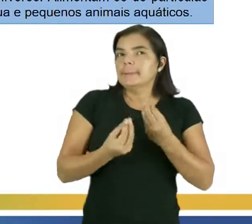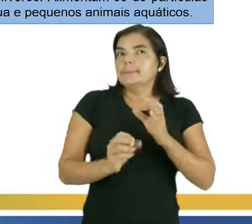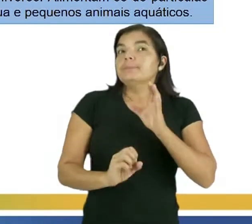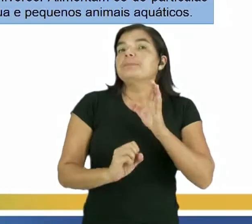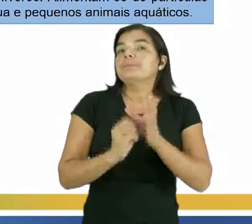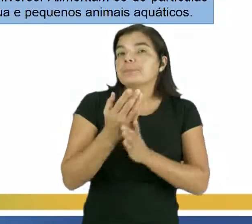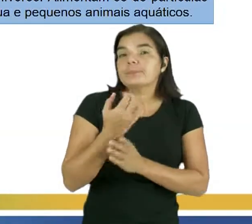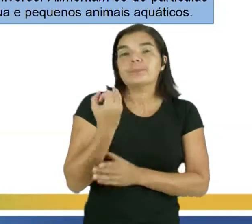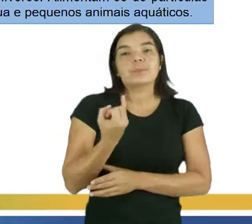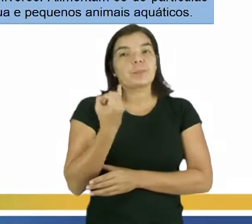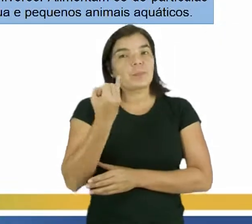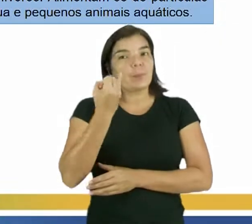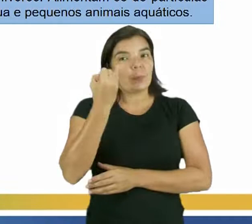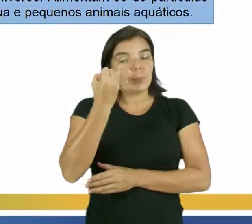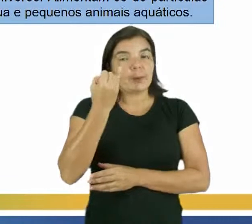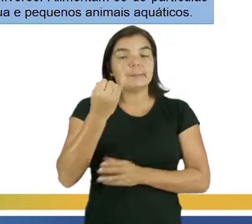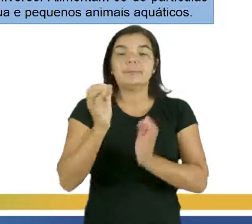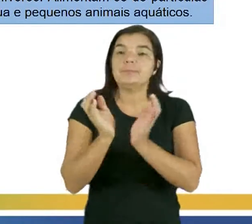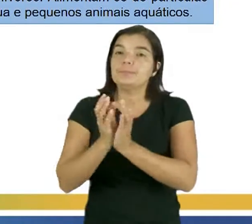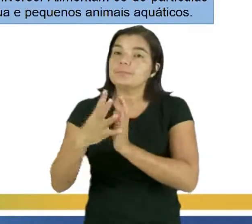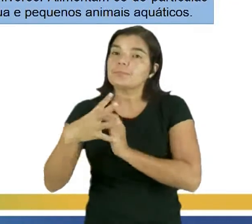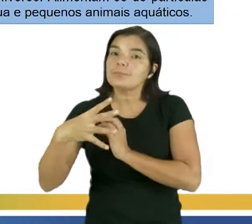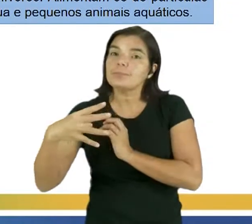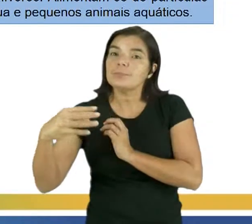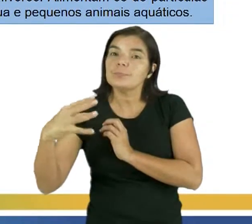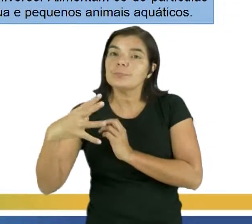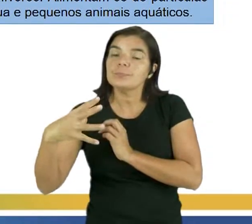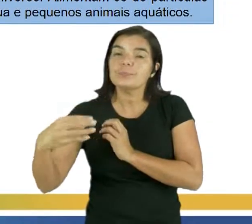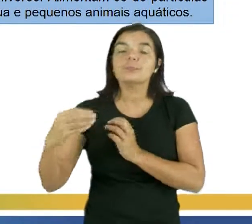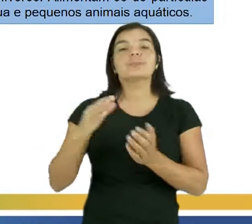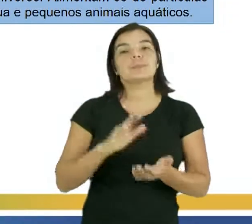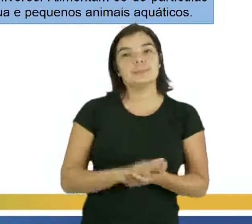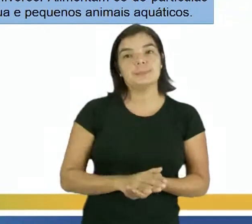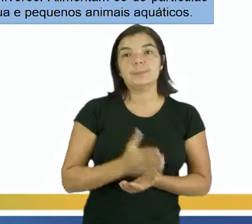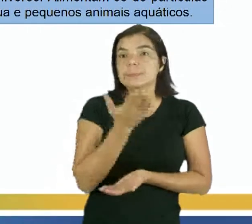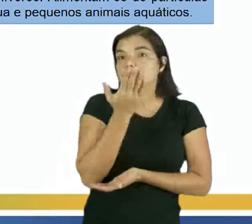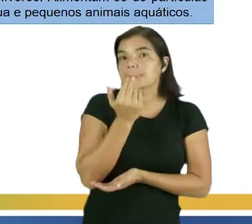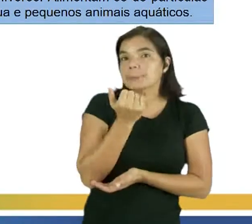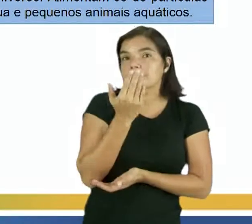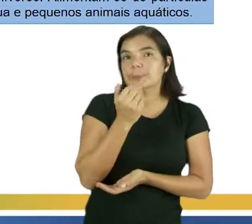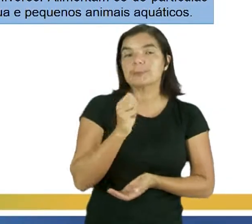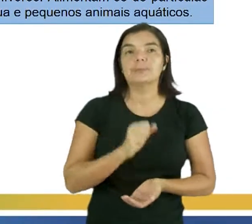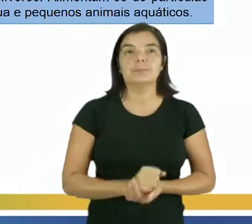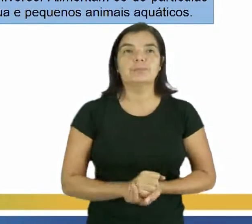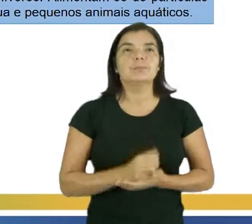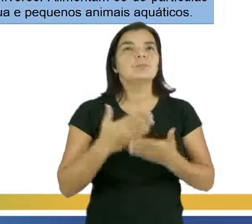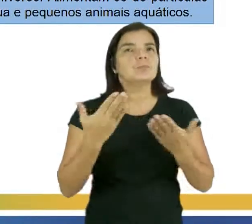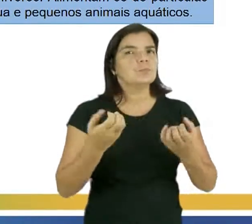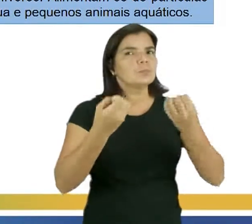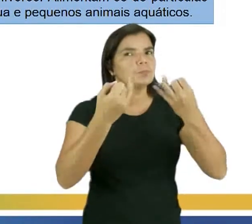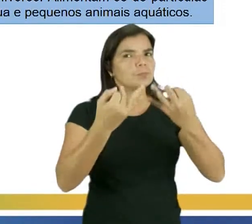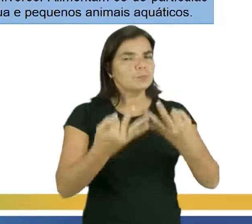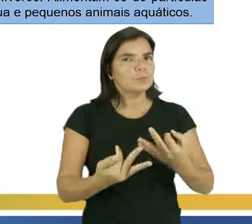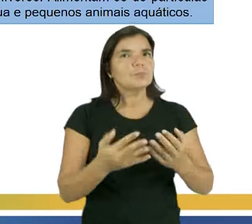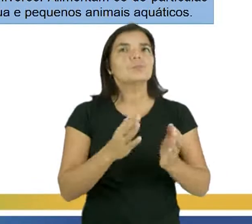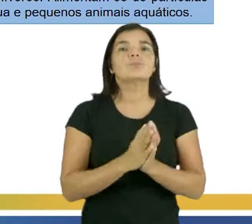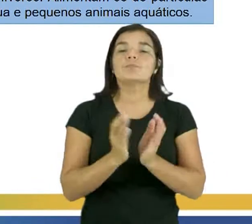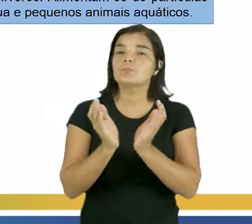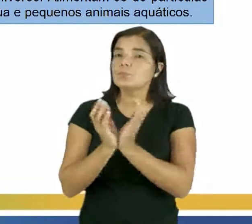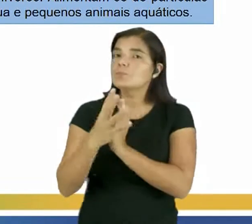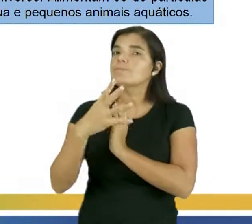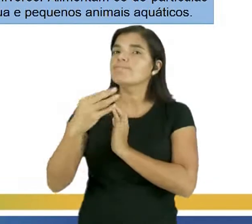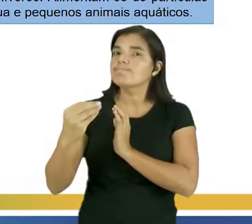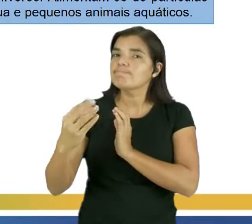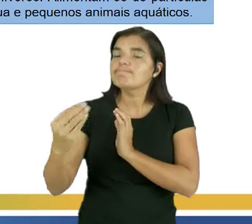é importante eu saber sobre os quinidários, por exemplo, a respeito da sua alimentação? Quando eu falo dos quinidários, eles vão